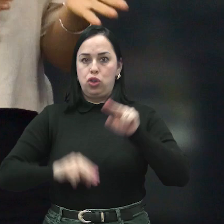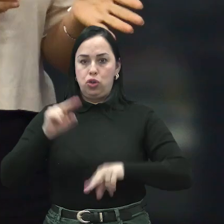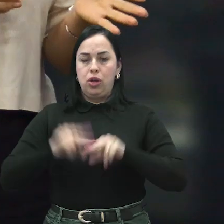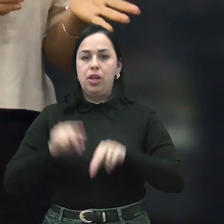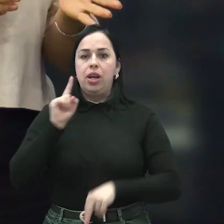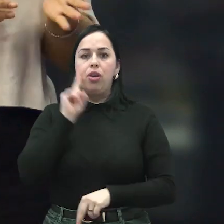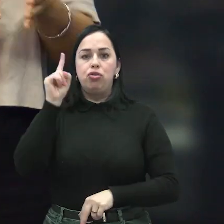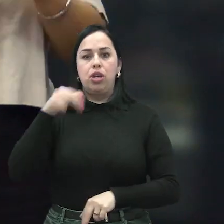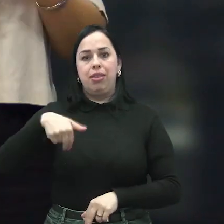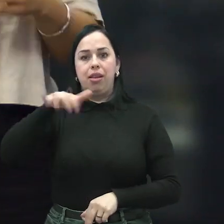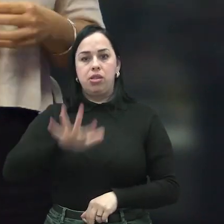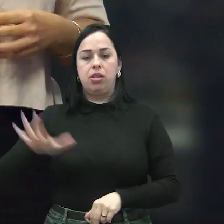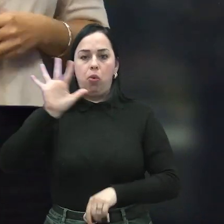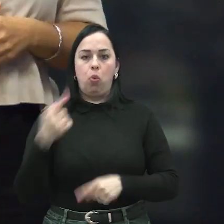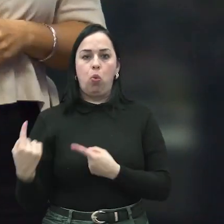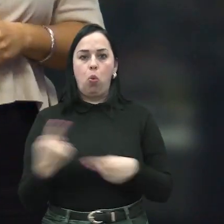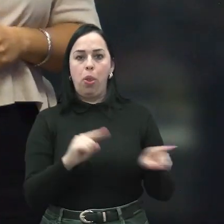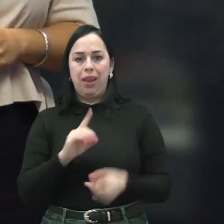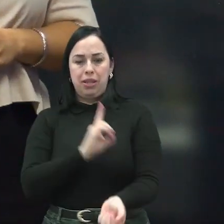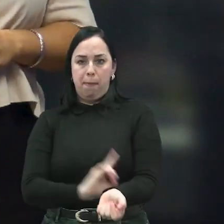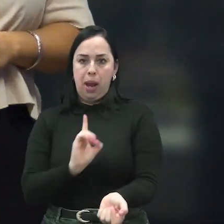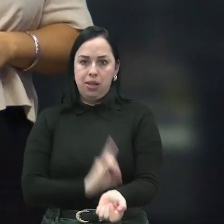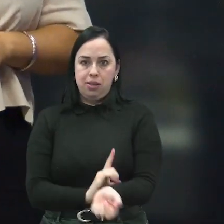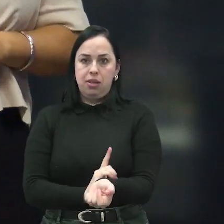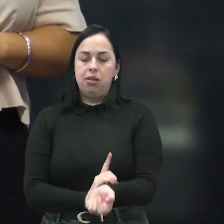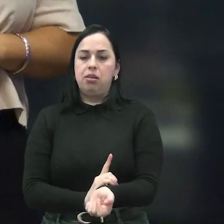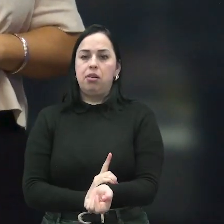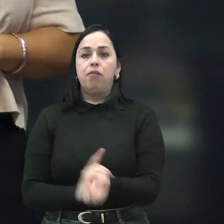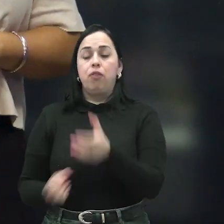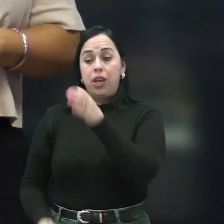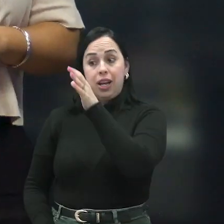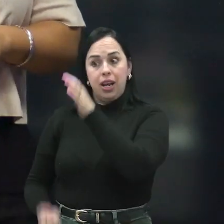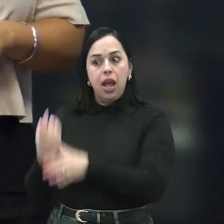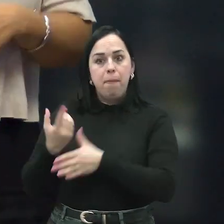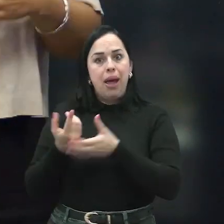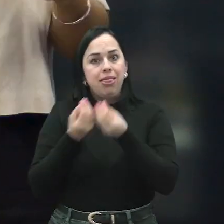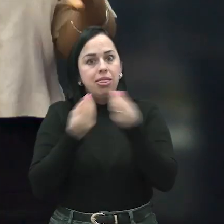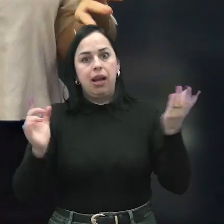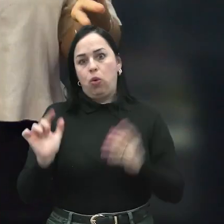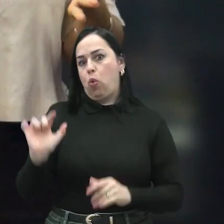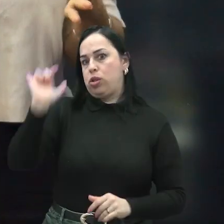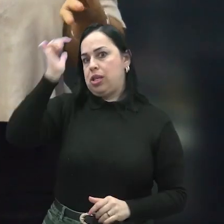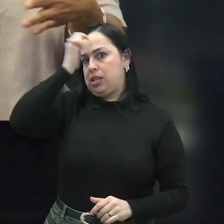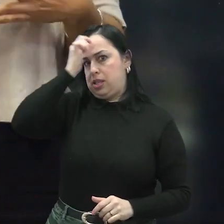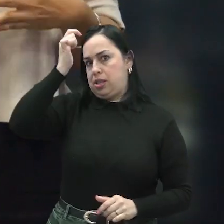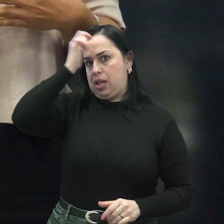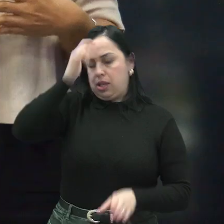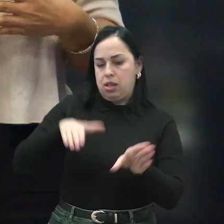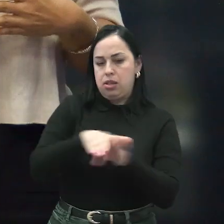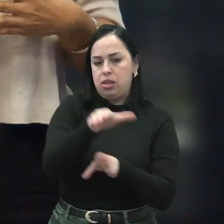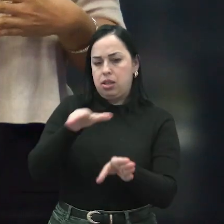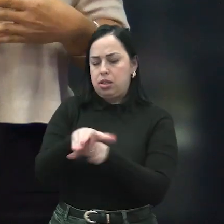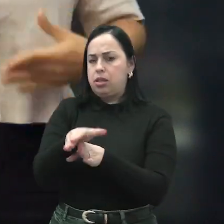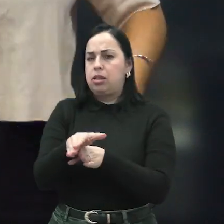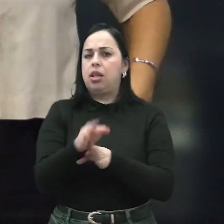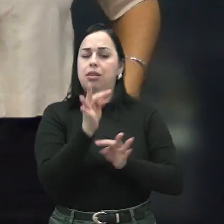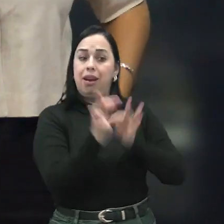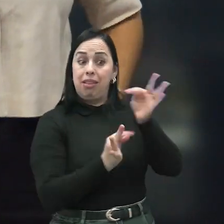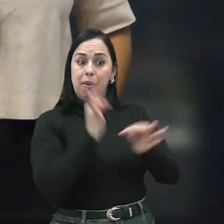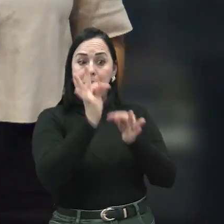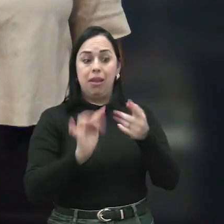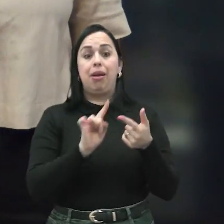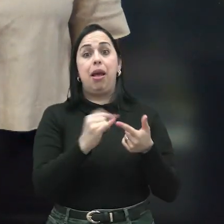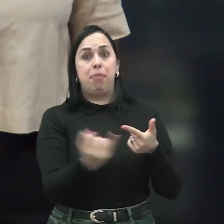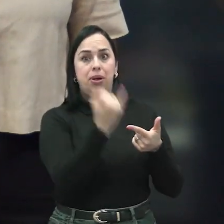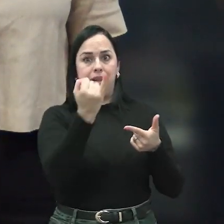de junho, é o Dia Nacional de Prevenção ao Diabetes. A data foi instituída para conscientizar sobre a importância